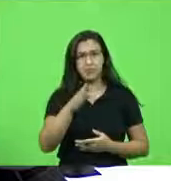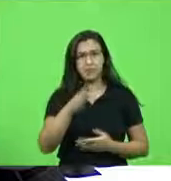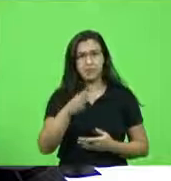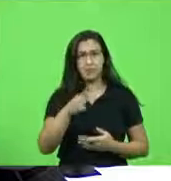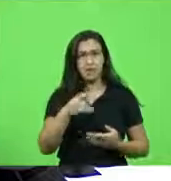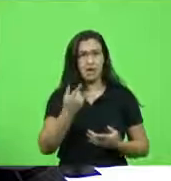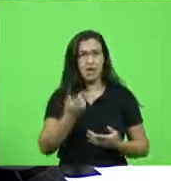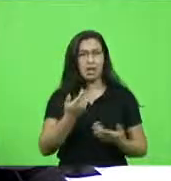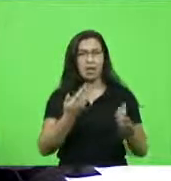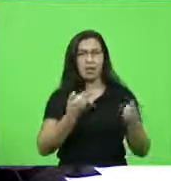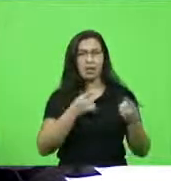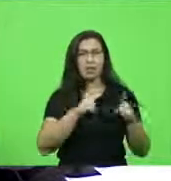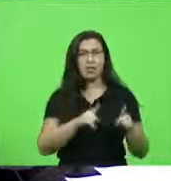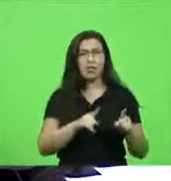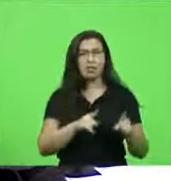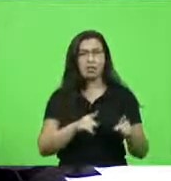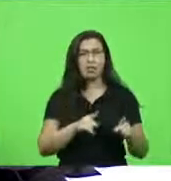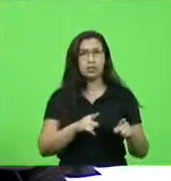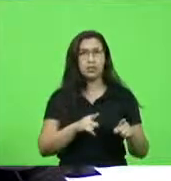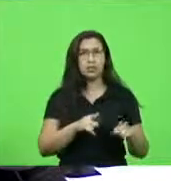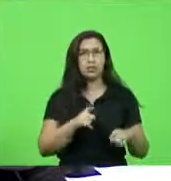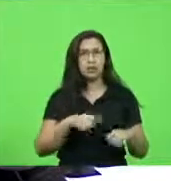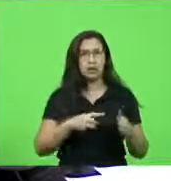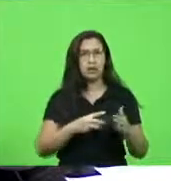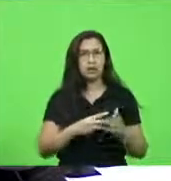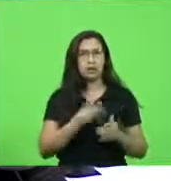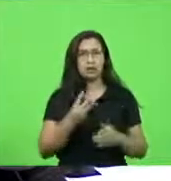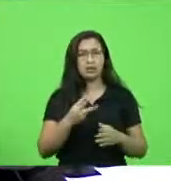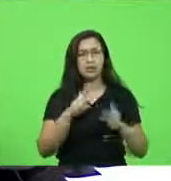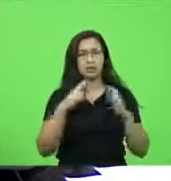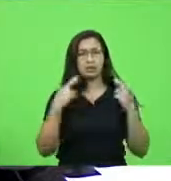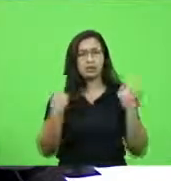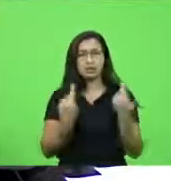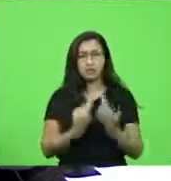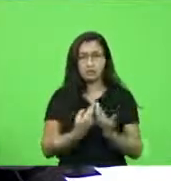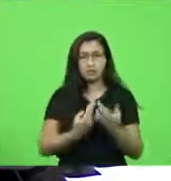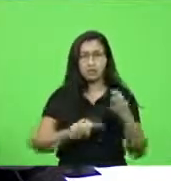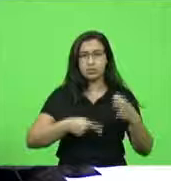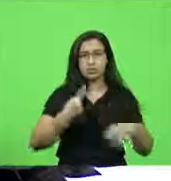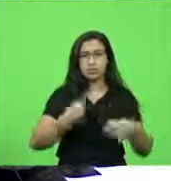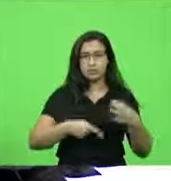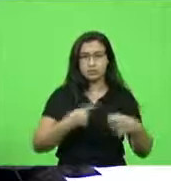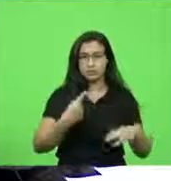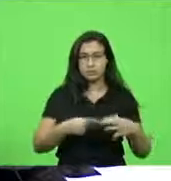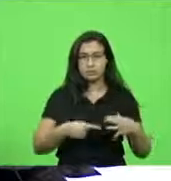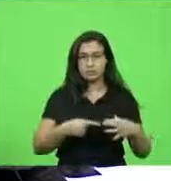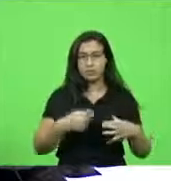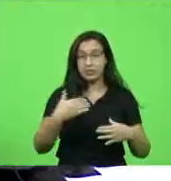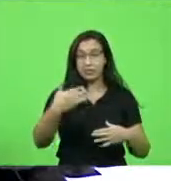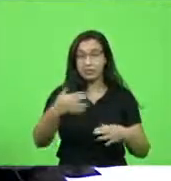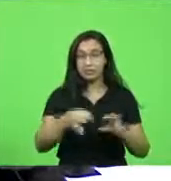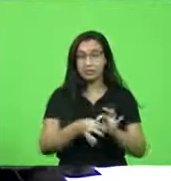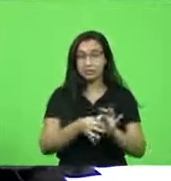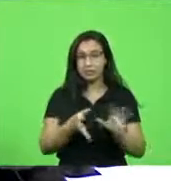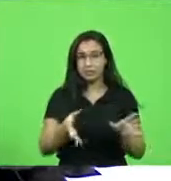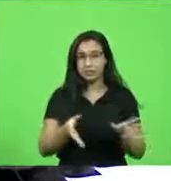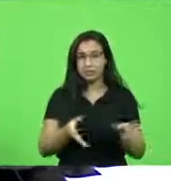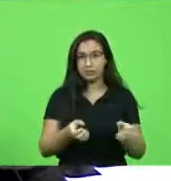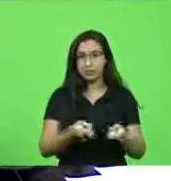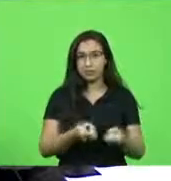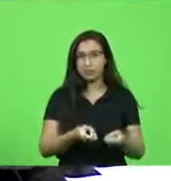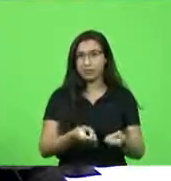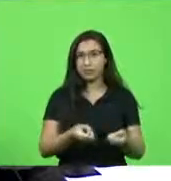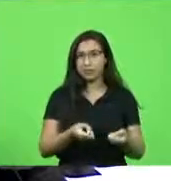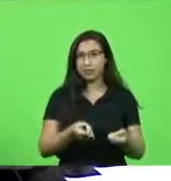conceder mais 3 sessões, 3 reuniões da comissão para ser deliberado? Mais 3 reuniões não